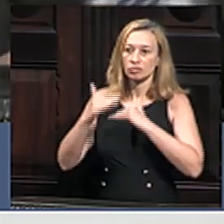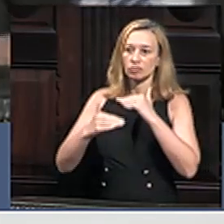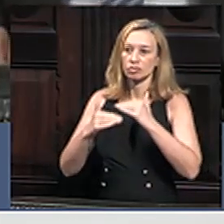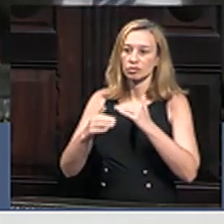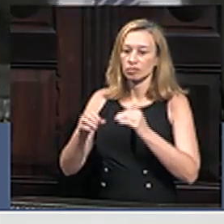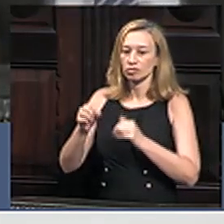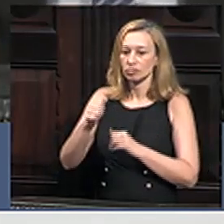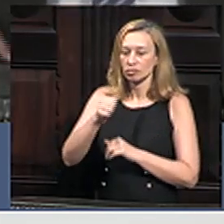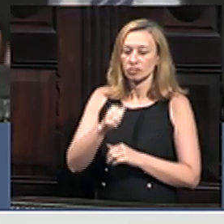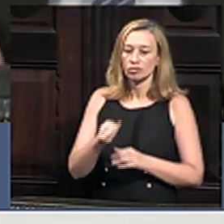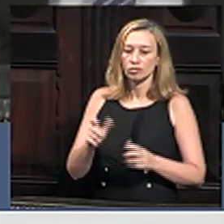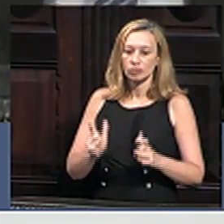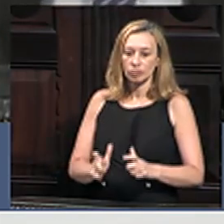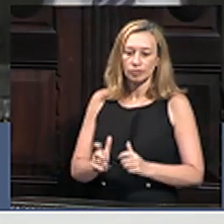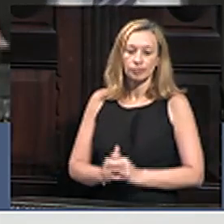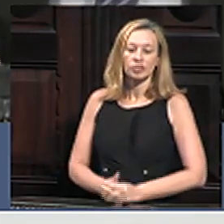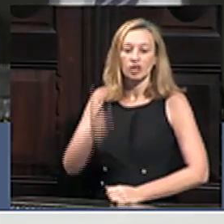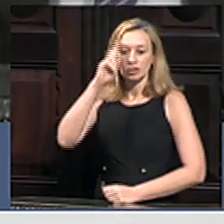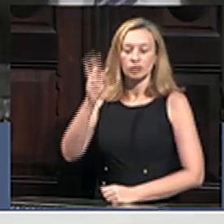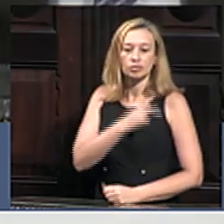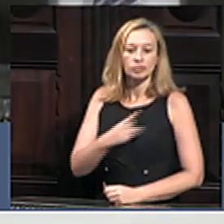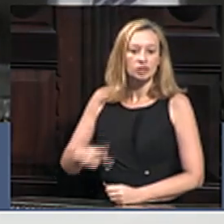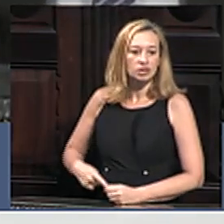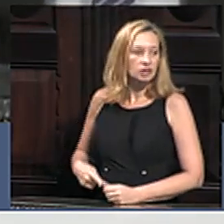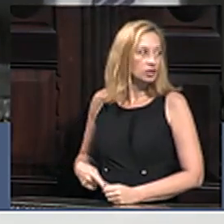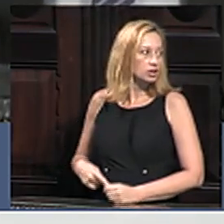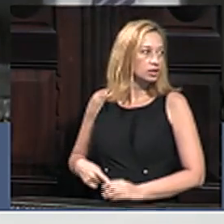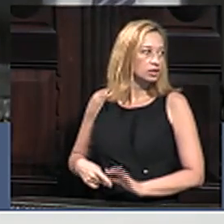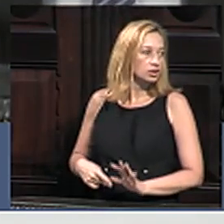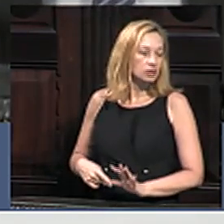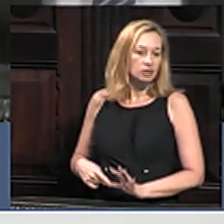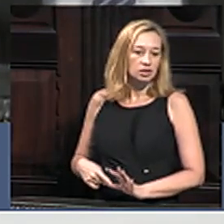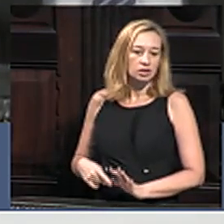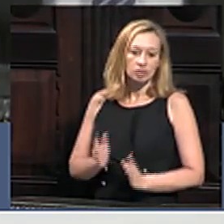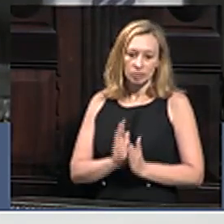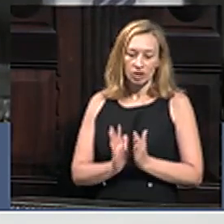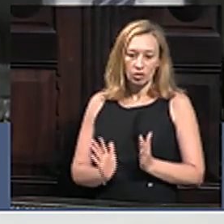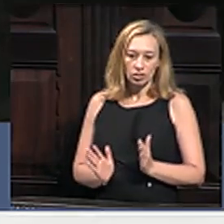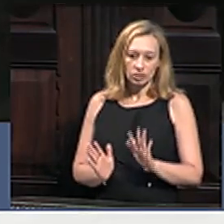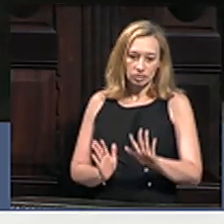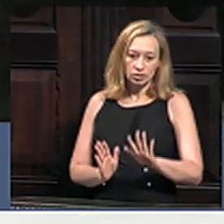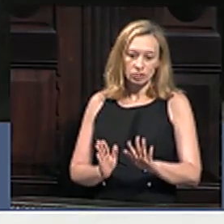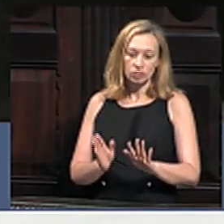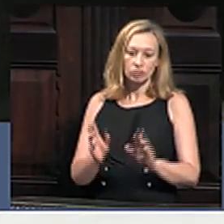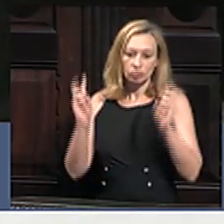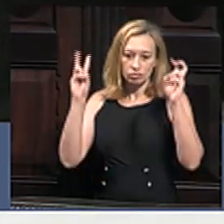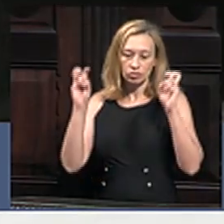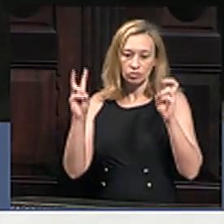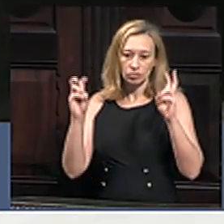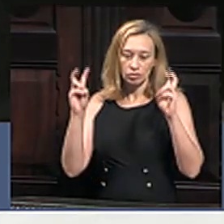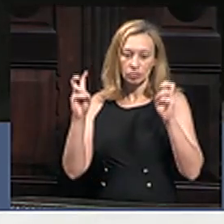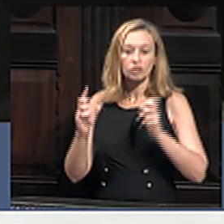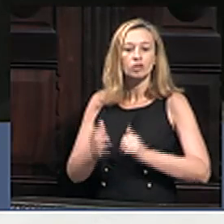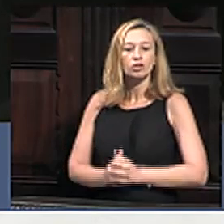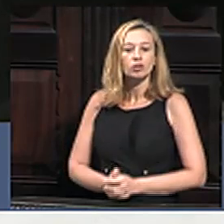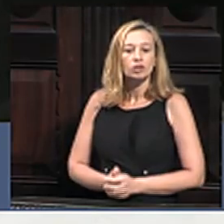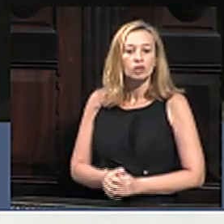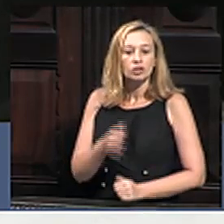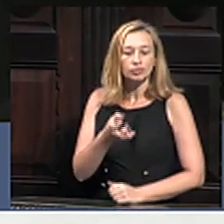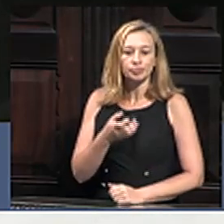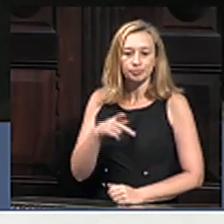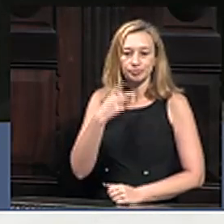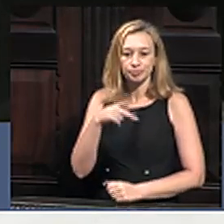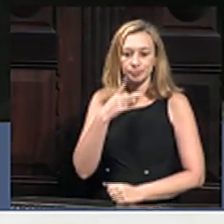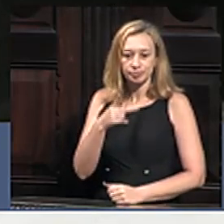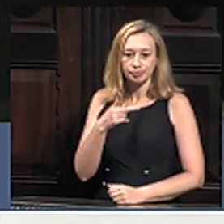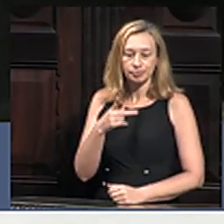Regional. Senhor presidente. Para emitir parecer. Pela ordem sobre o projeto, senhor Pois não, presidente. deputado. Primeiro, estranhar, a Comissão de Educação